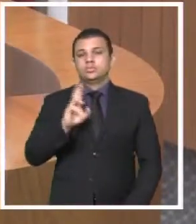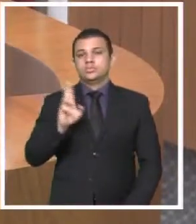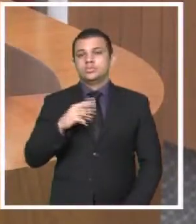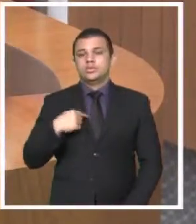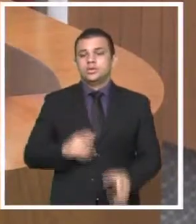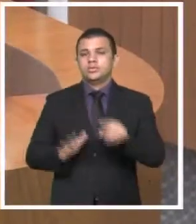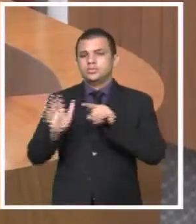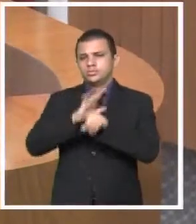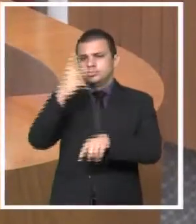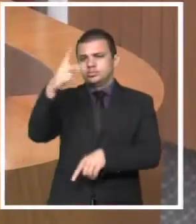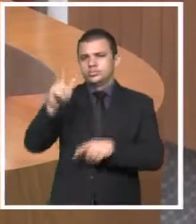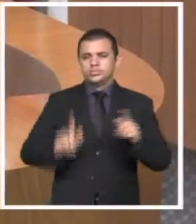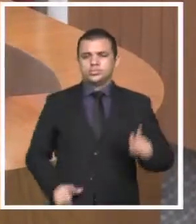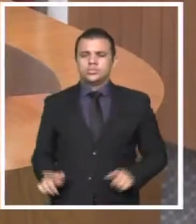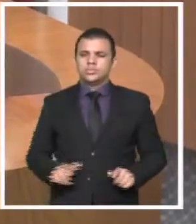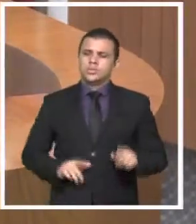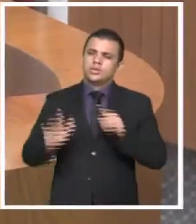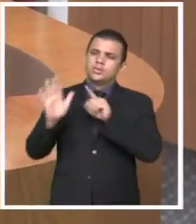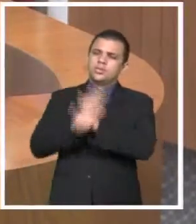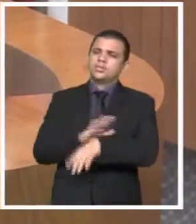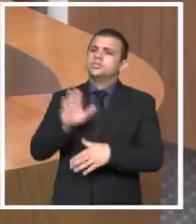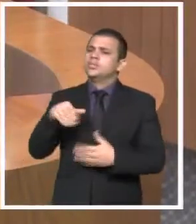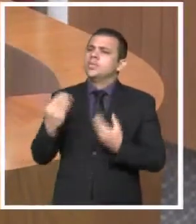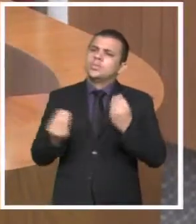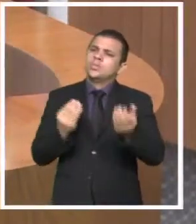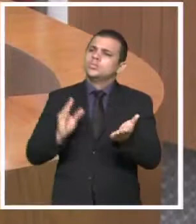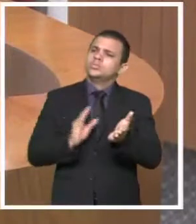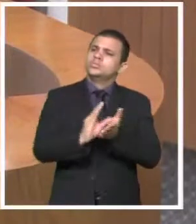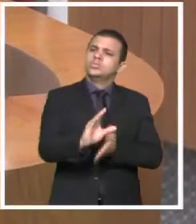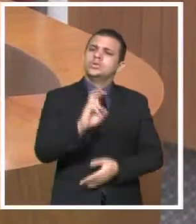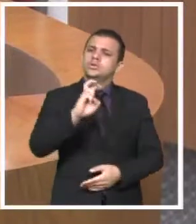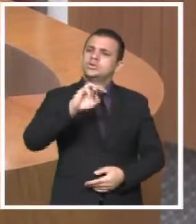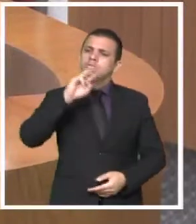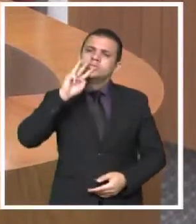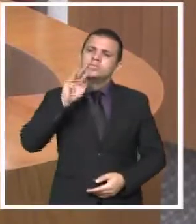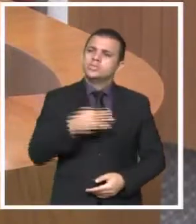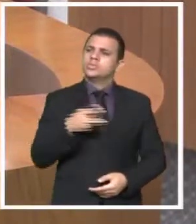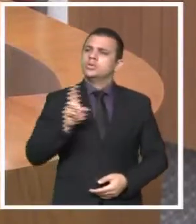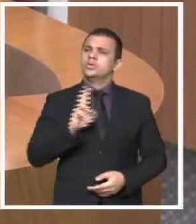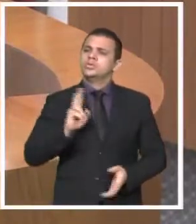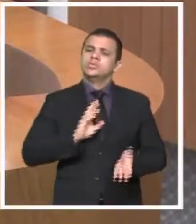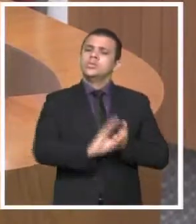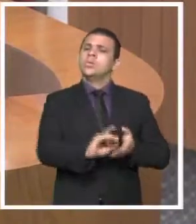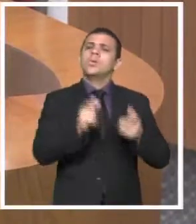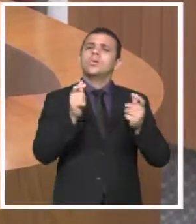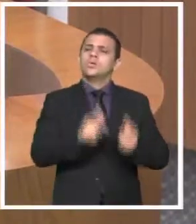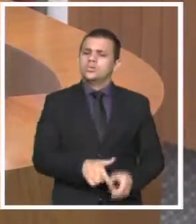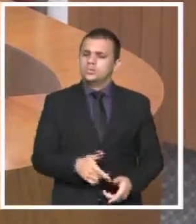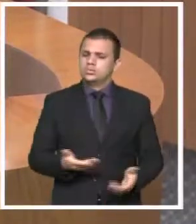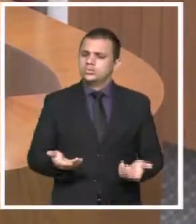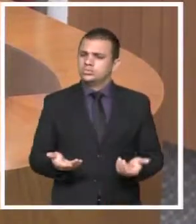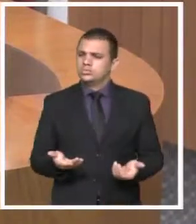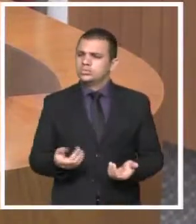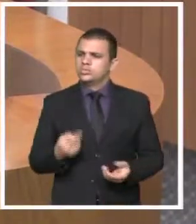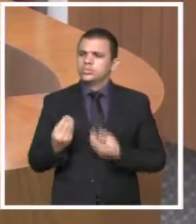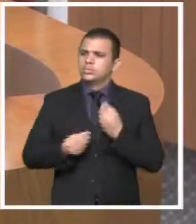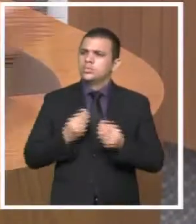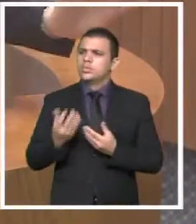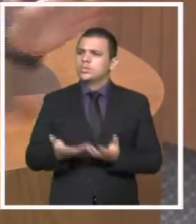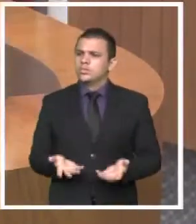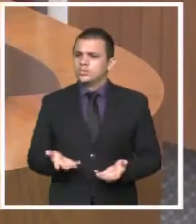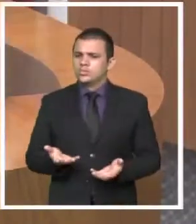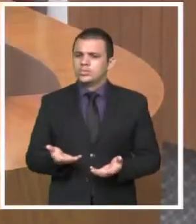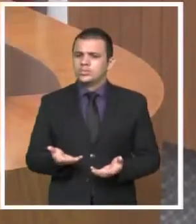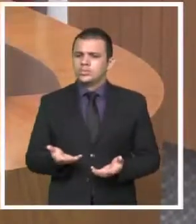ao primo de Vossa Excelência com que foi que ele investiu os 5 milhões de reais que ele disse que investiu em relação ao parque empresarial.